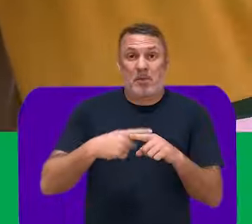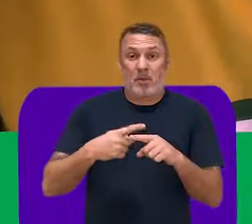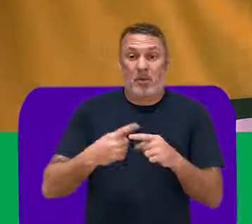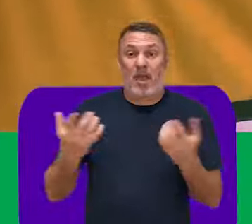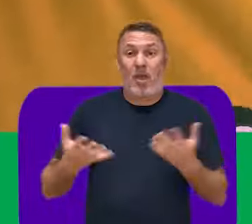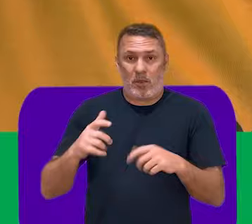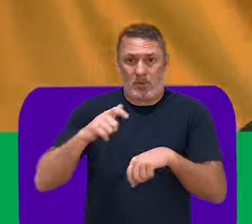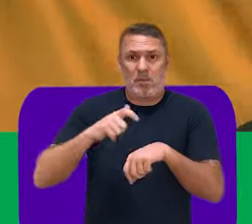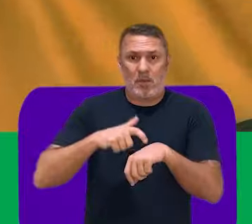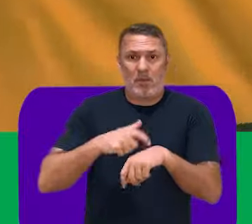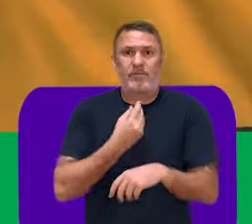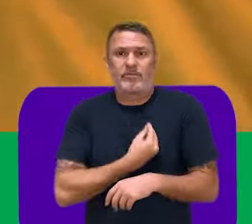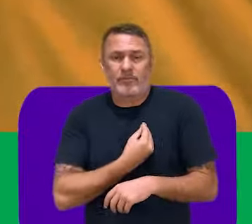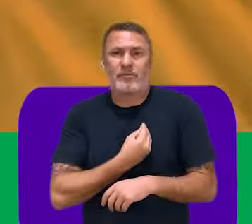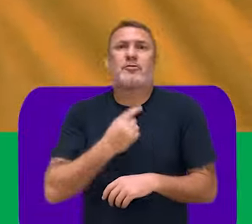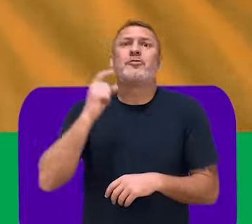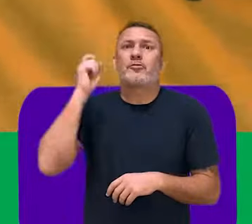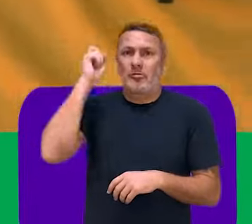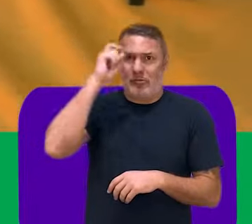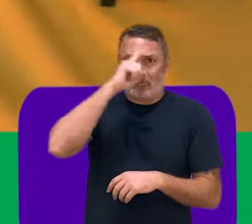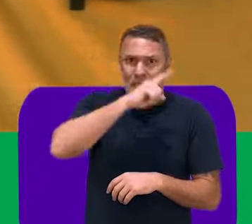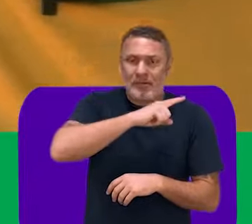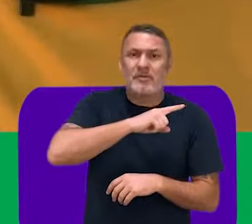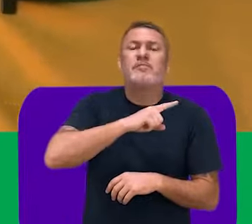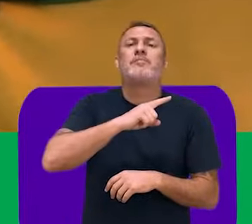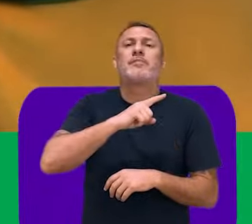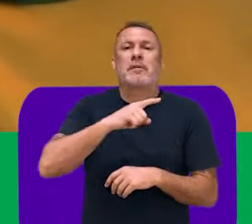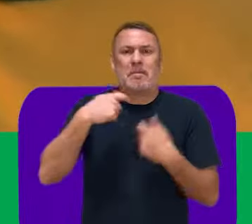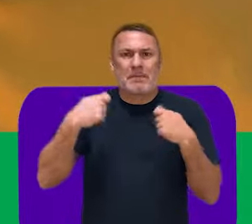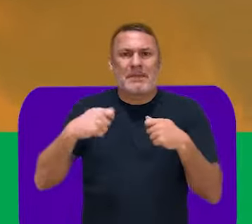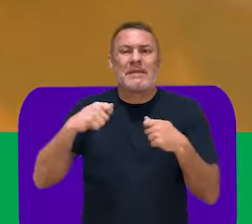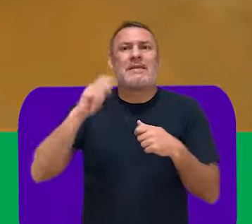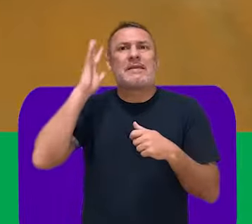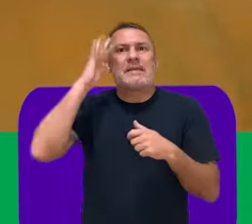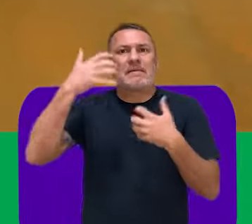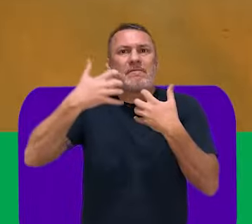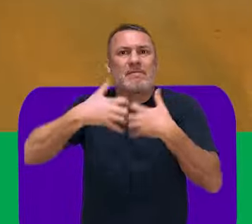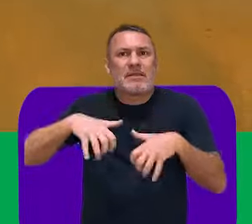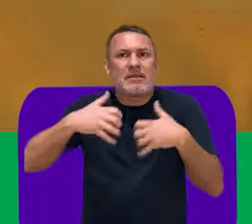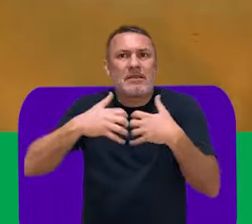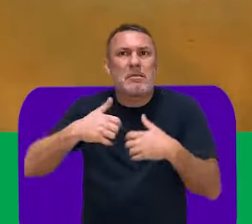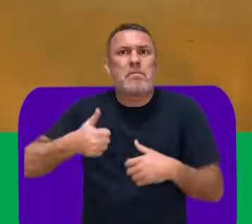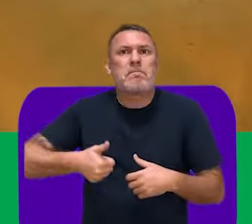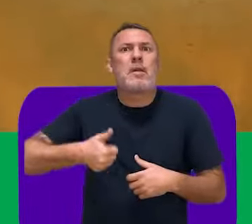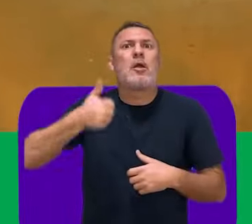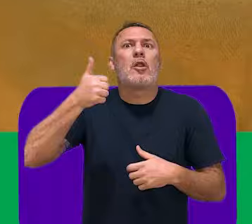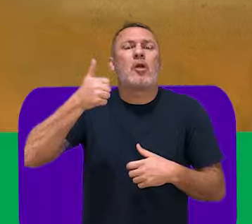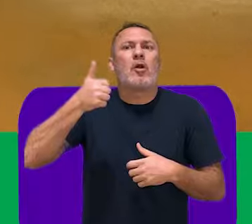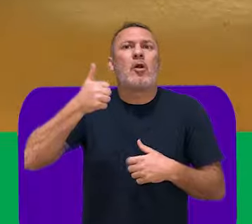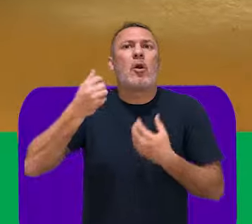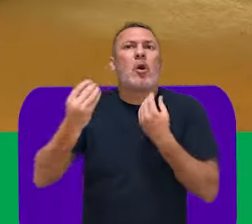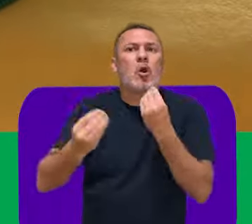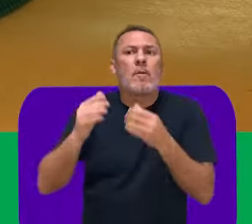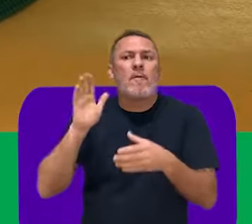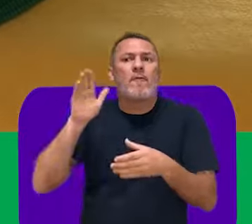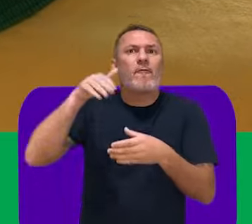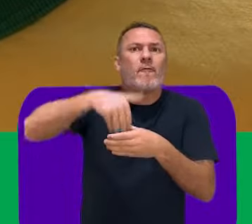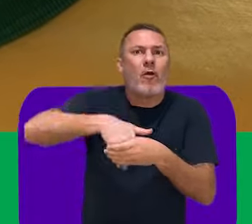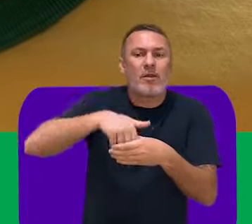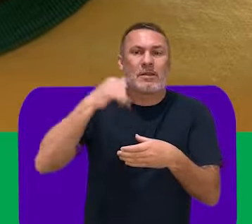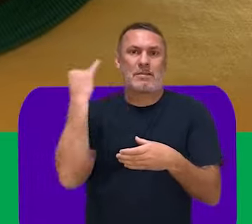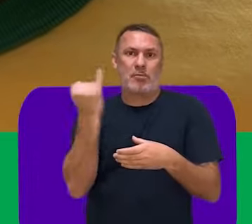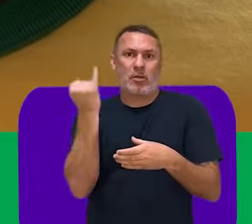Porque nesses tempos atuais, nesses dias difíceis, na hora da gente pensar melhor a importância do